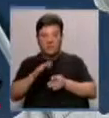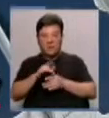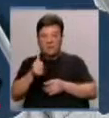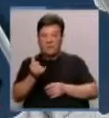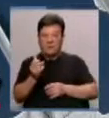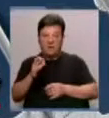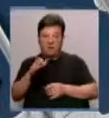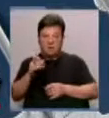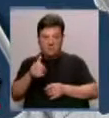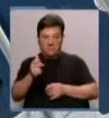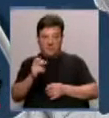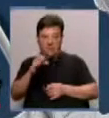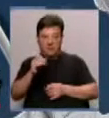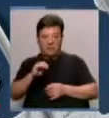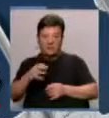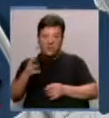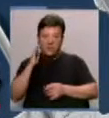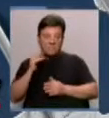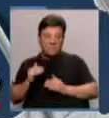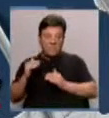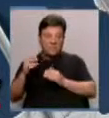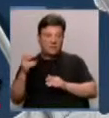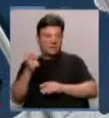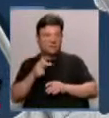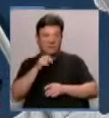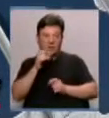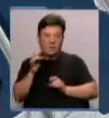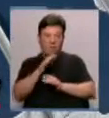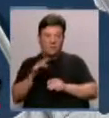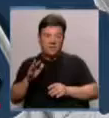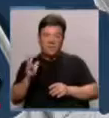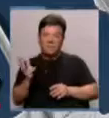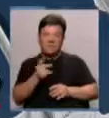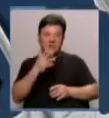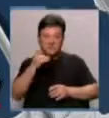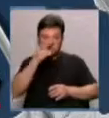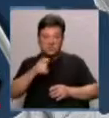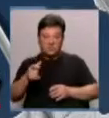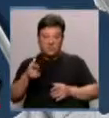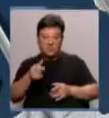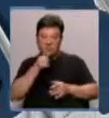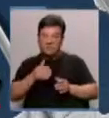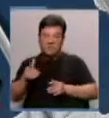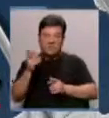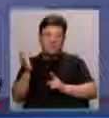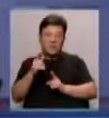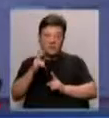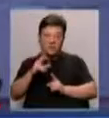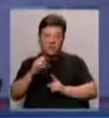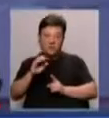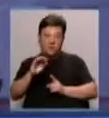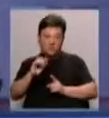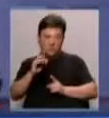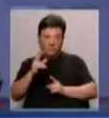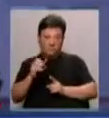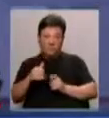balcãs onde aumentou a imigração em direção ao continente europeu a maioria das pessoas nesta rota vem do kosovo são as chamadas todas